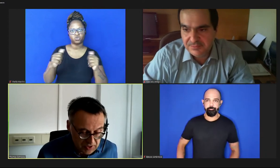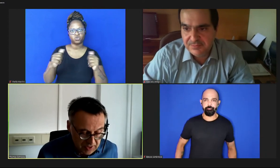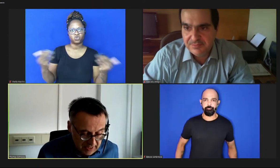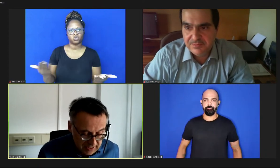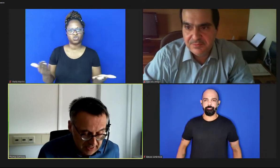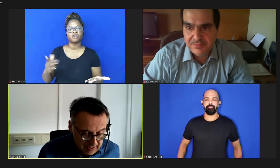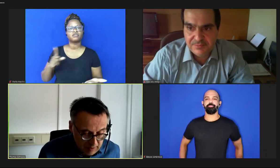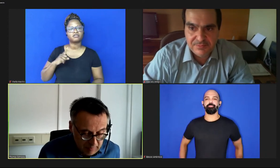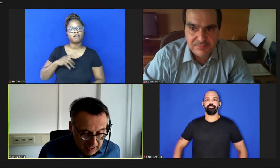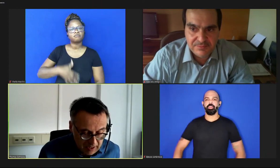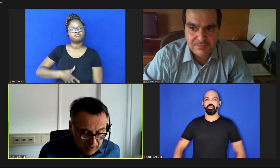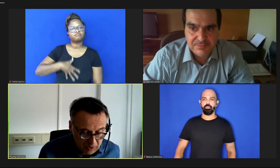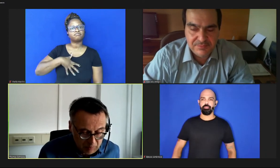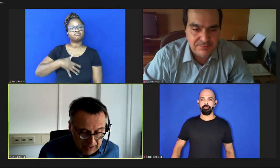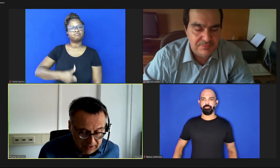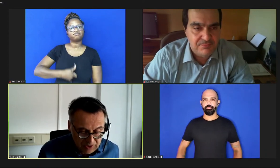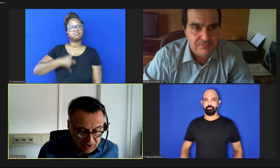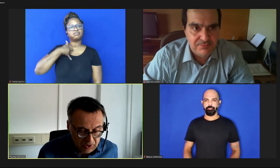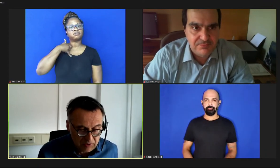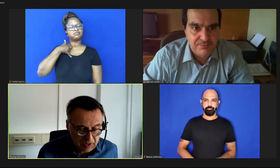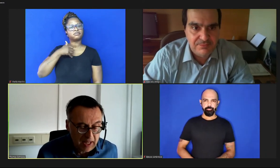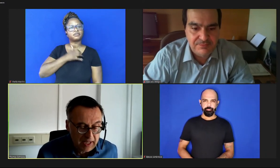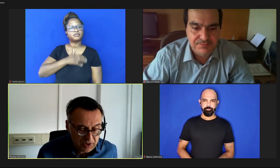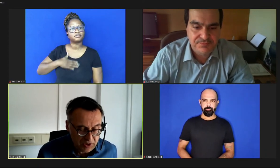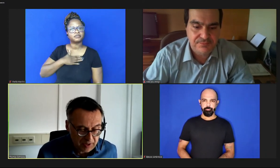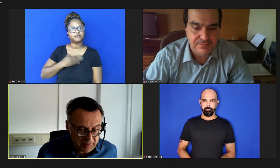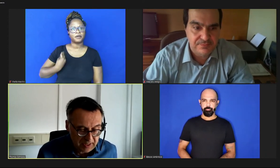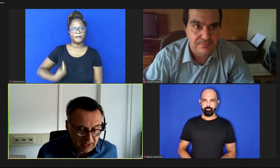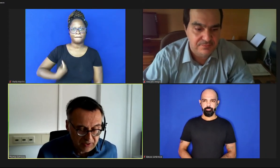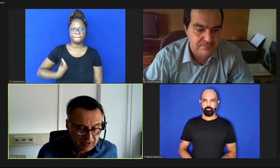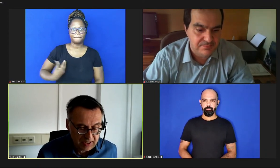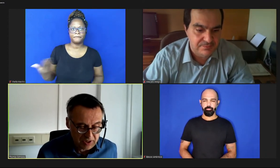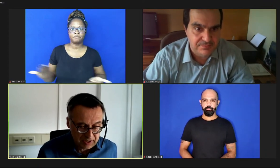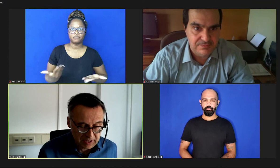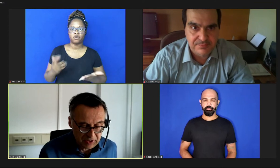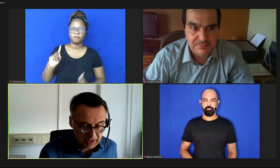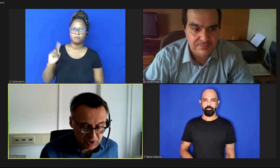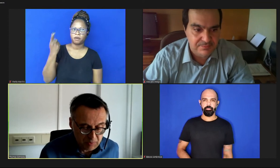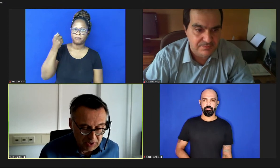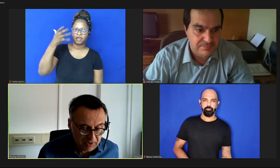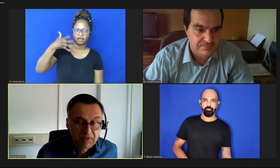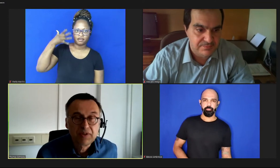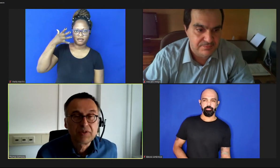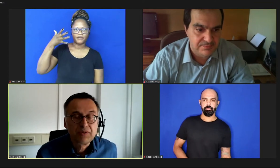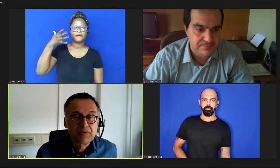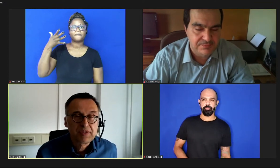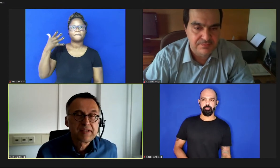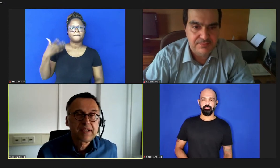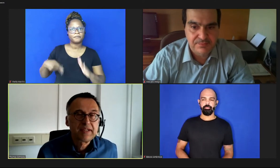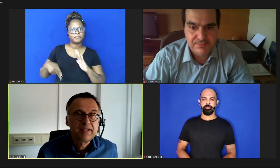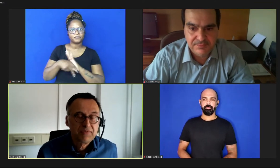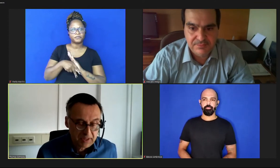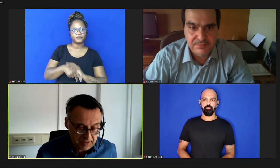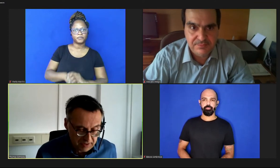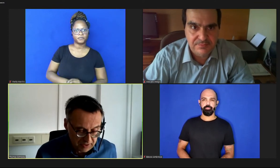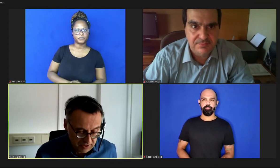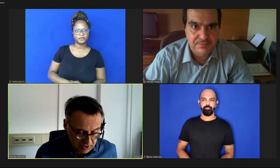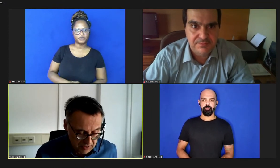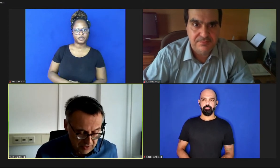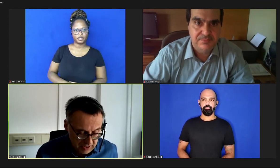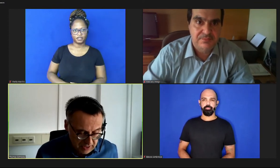uma honra e um prazer para mim participar desse primeiro seminário da fortificação das